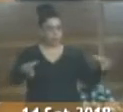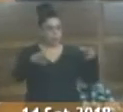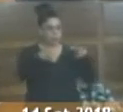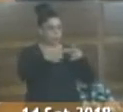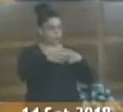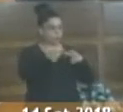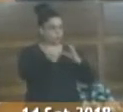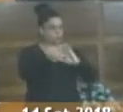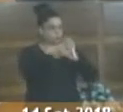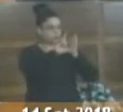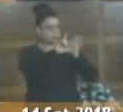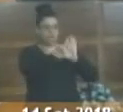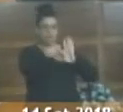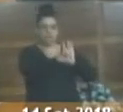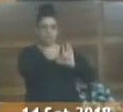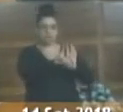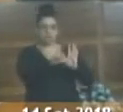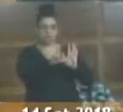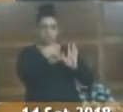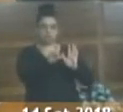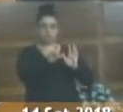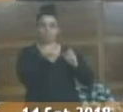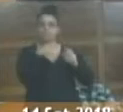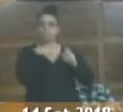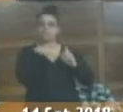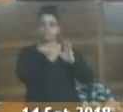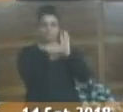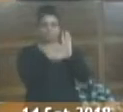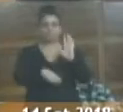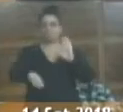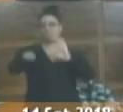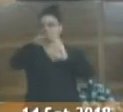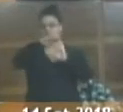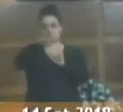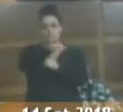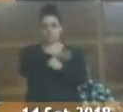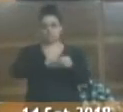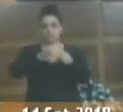do papel, hoje a Ilha Grande estaria num outro patamar, com certeza.